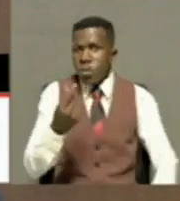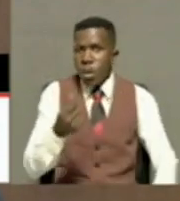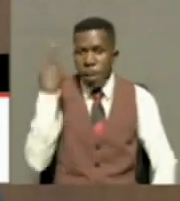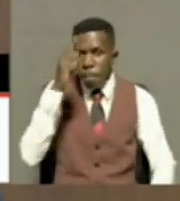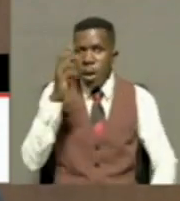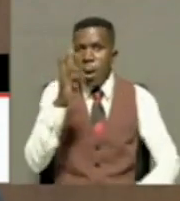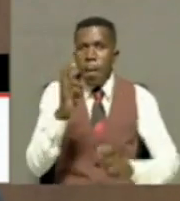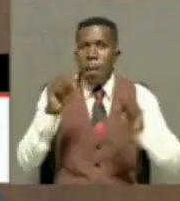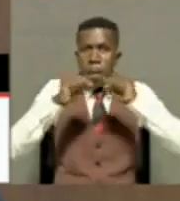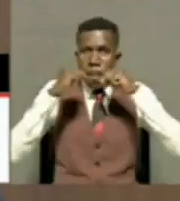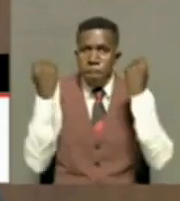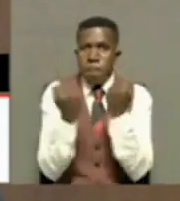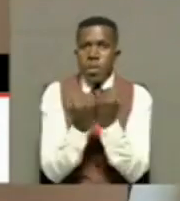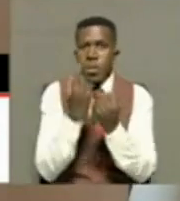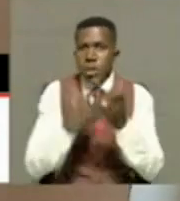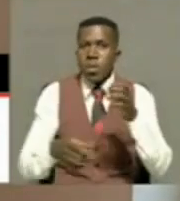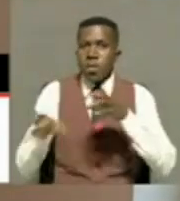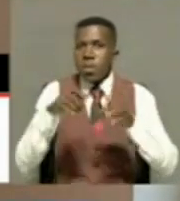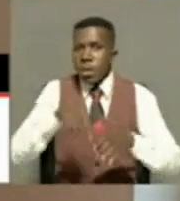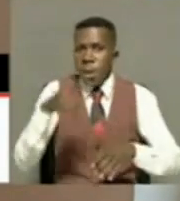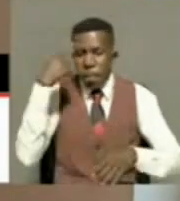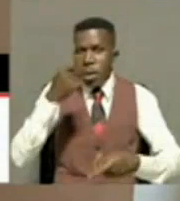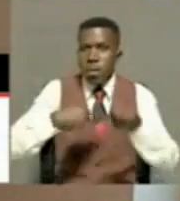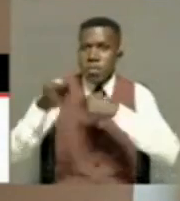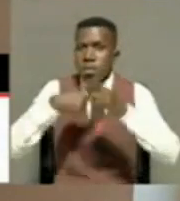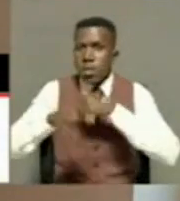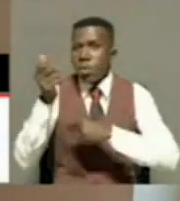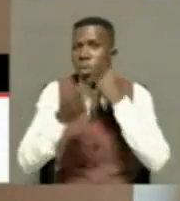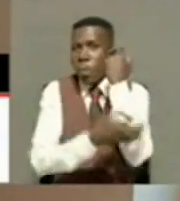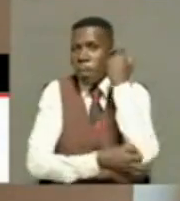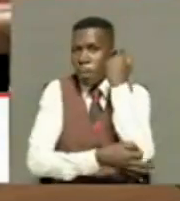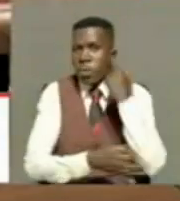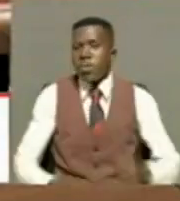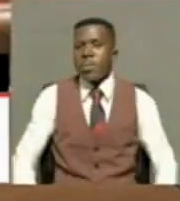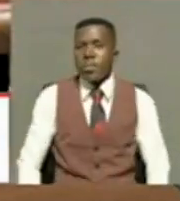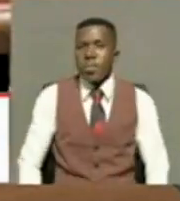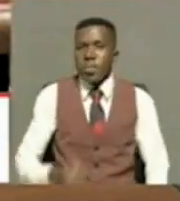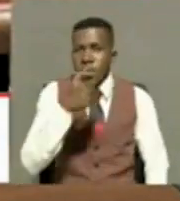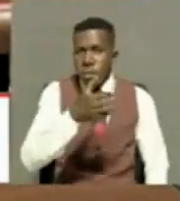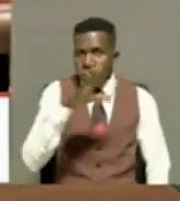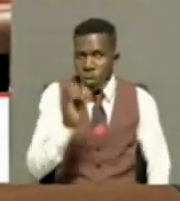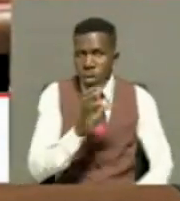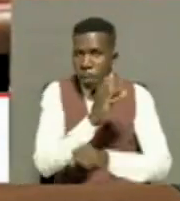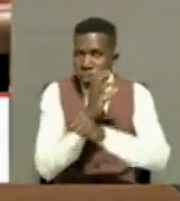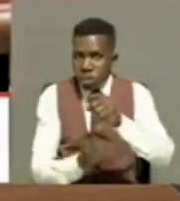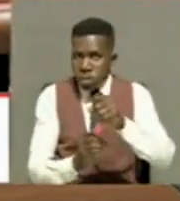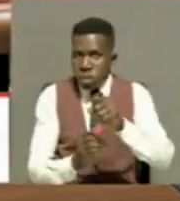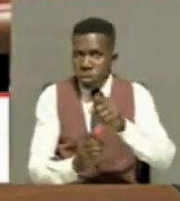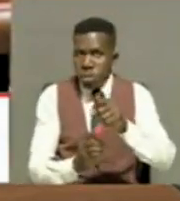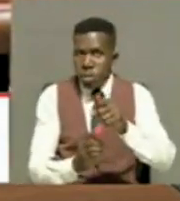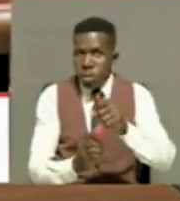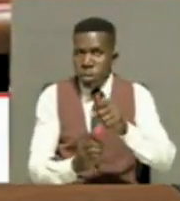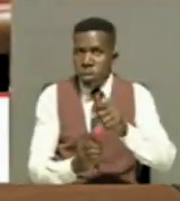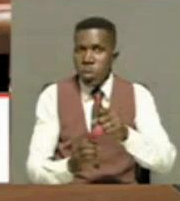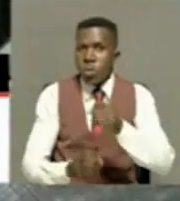cá com cariz de exportação. 50% da arrecadação de emolumentos cobrados na importação de alimentos vão